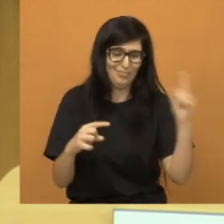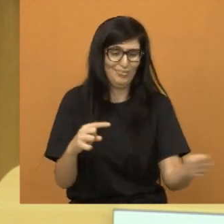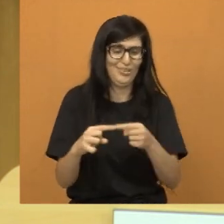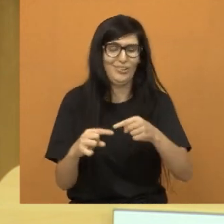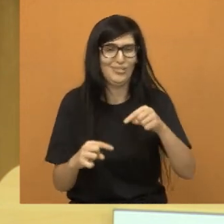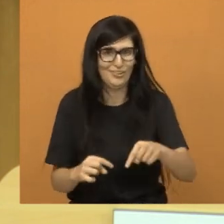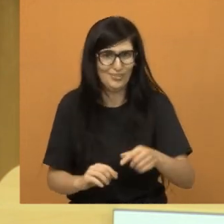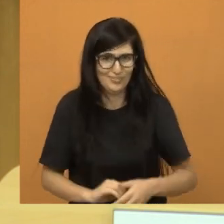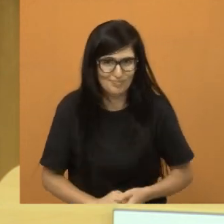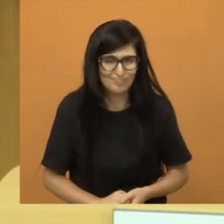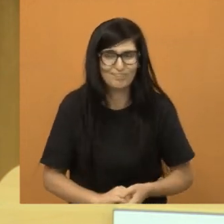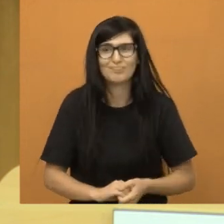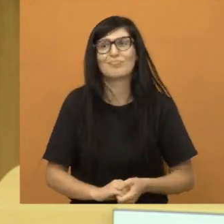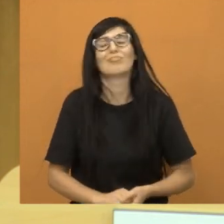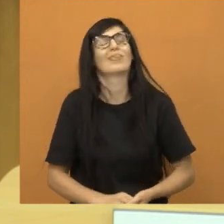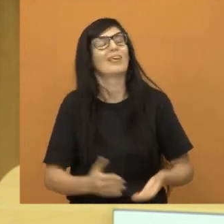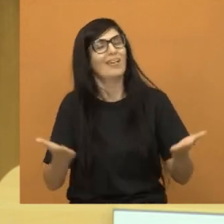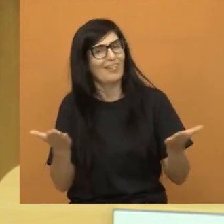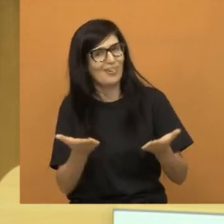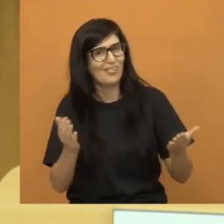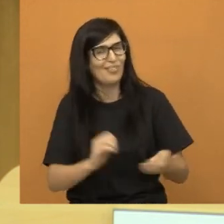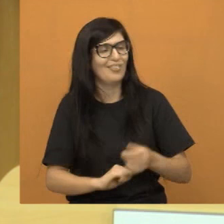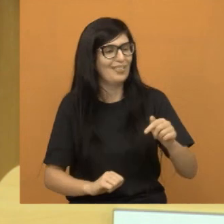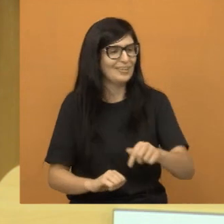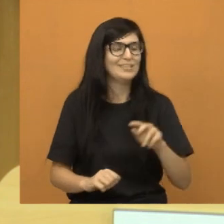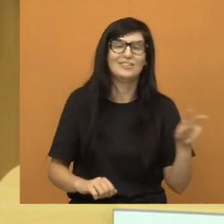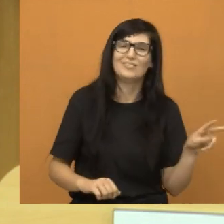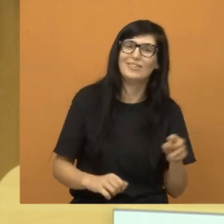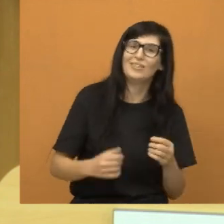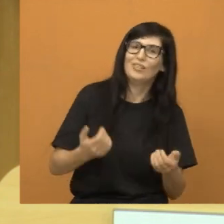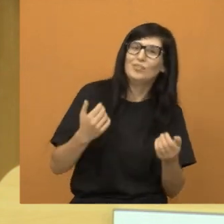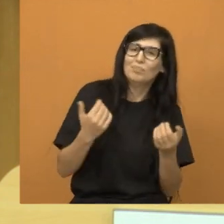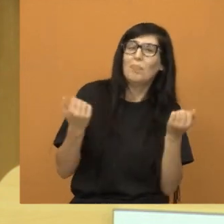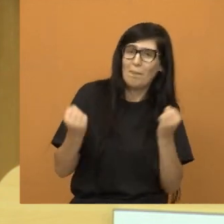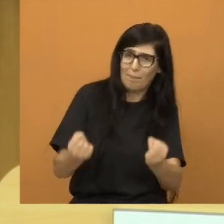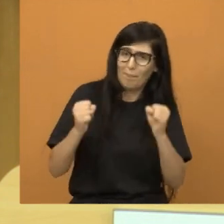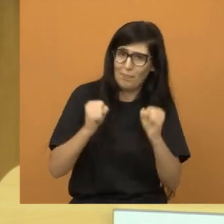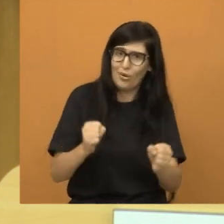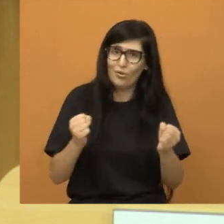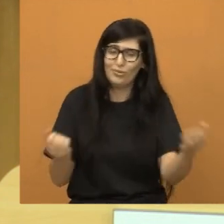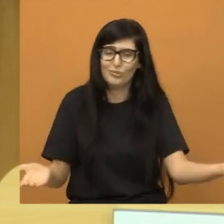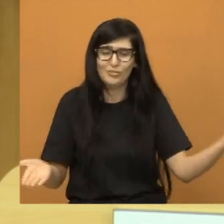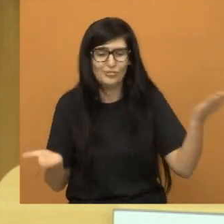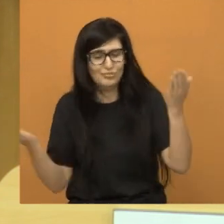me coloco aqui à sua disposição. Nosso gabinete está de portas abertas para que a